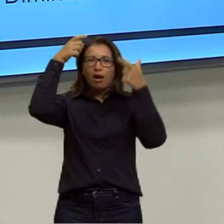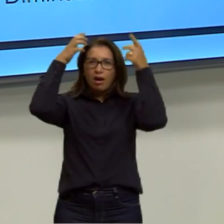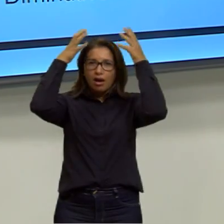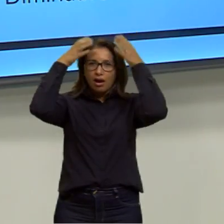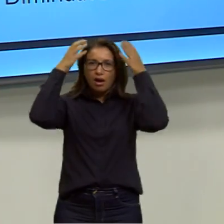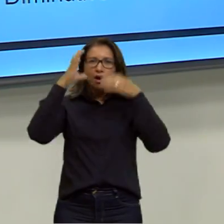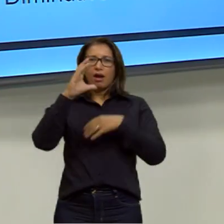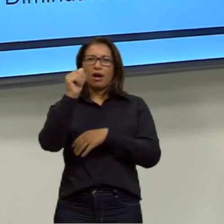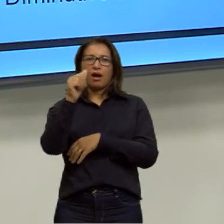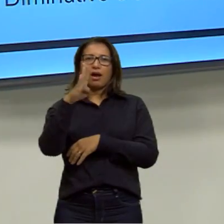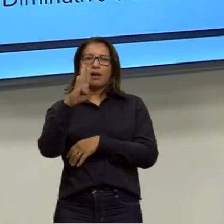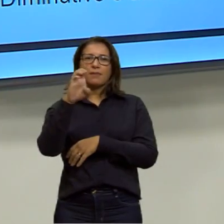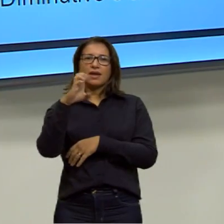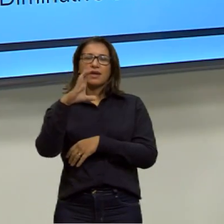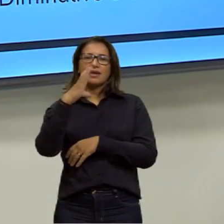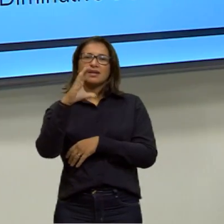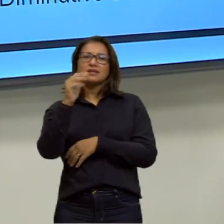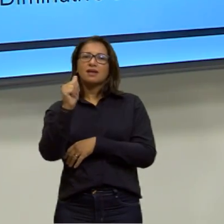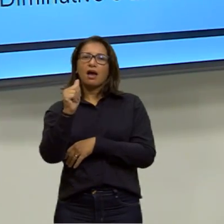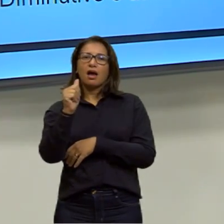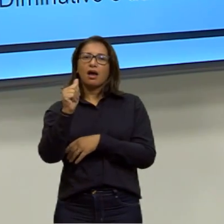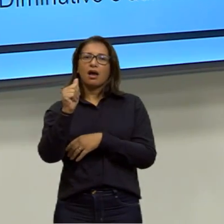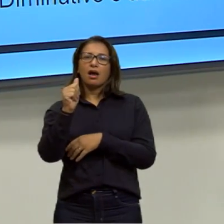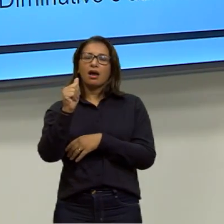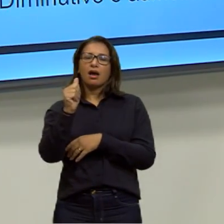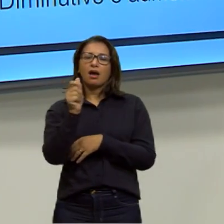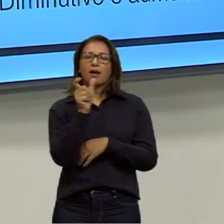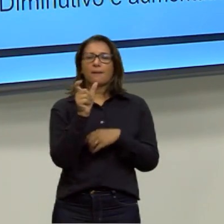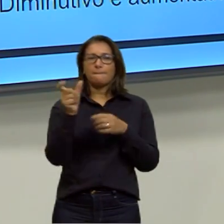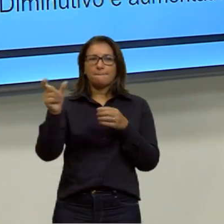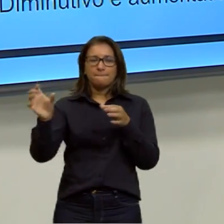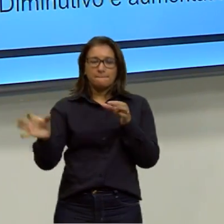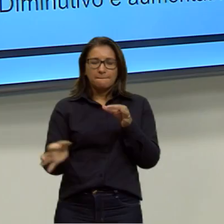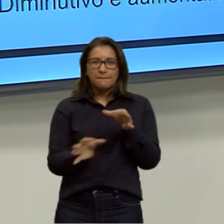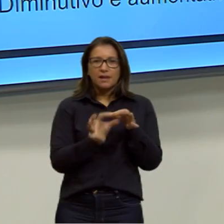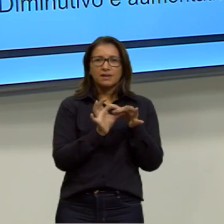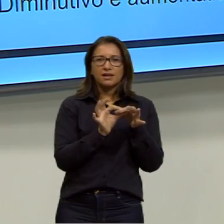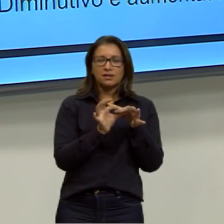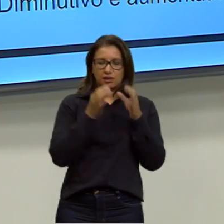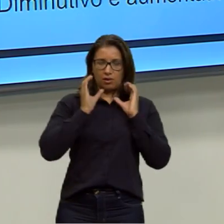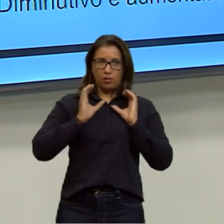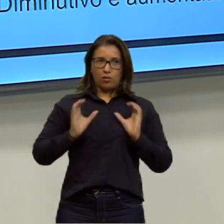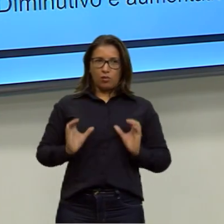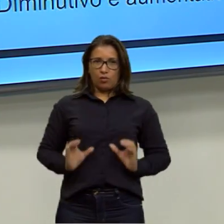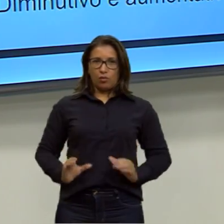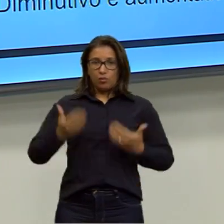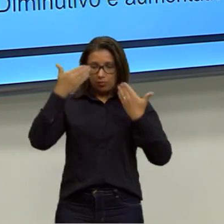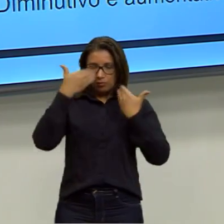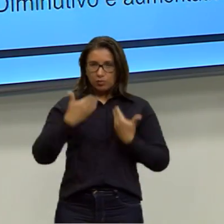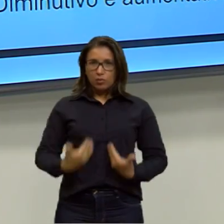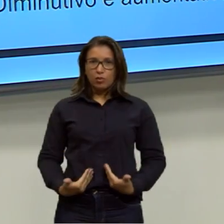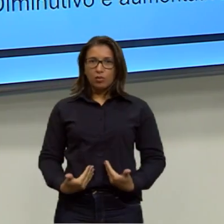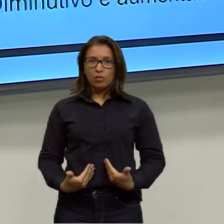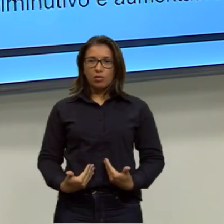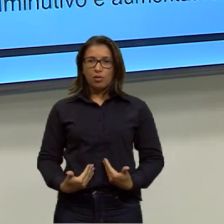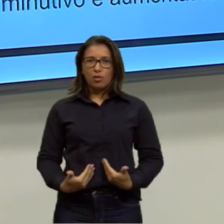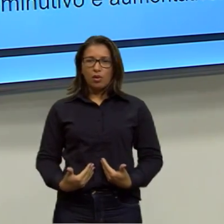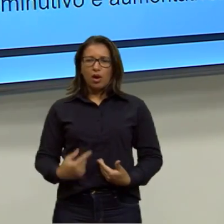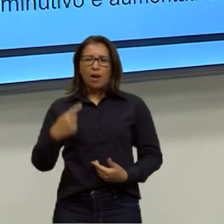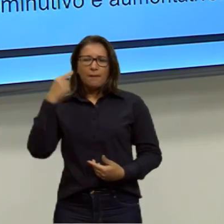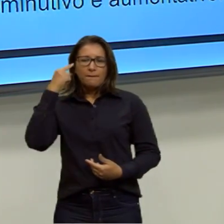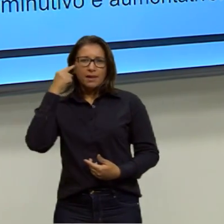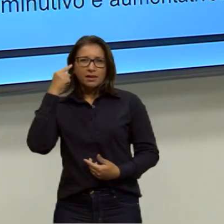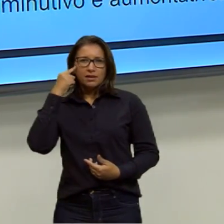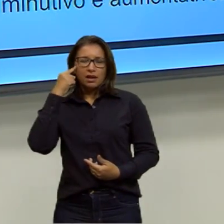digo a cabeça é parte do corpo humano na agora se eu digo ele é o cabeça